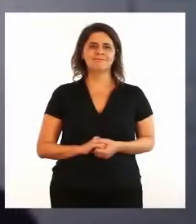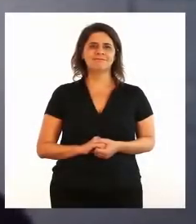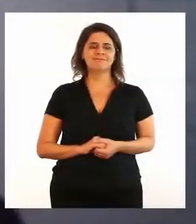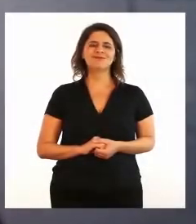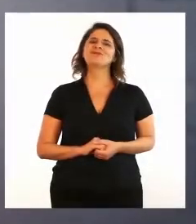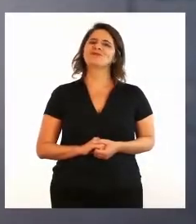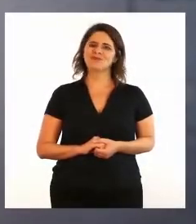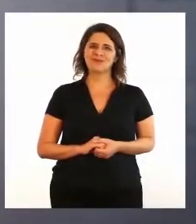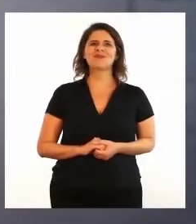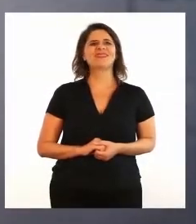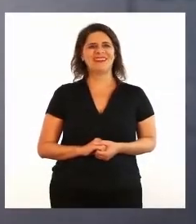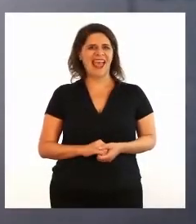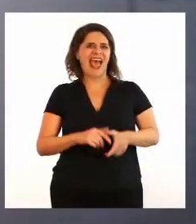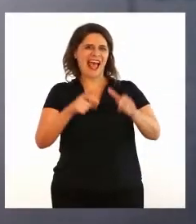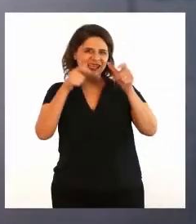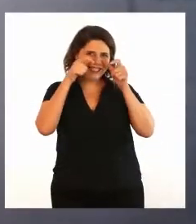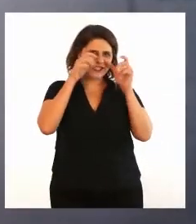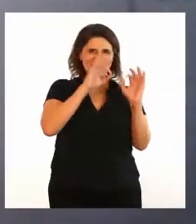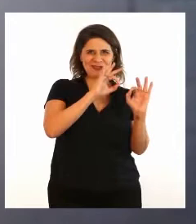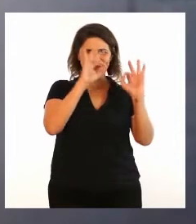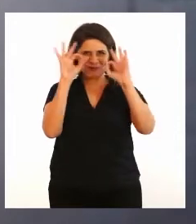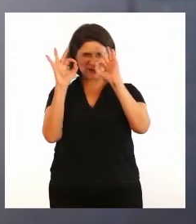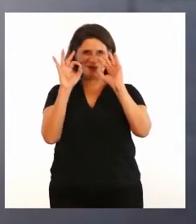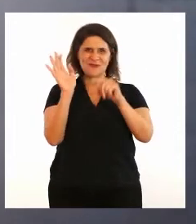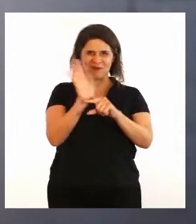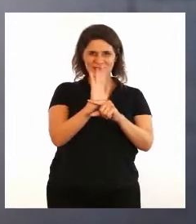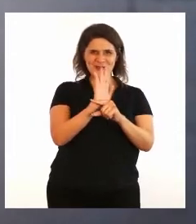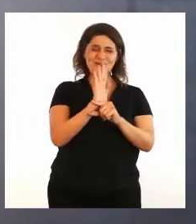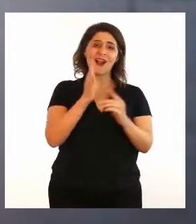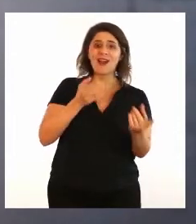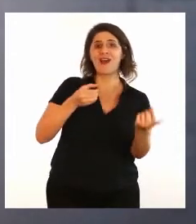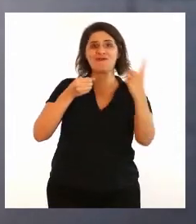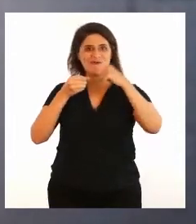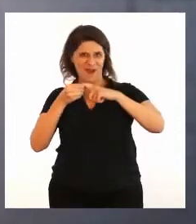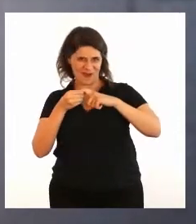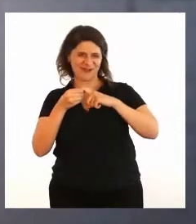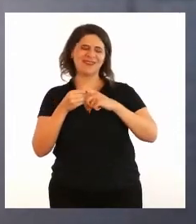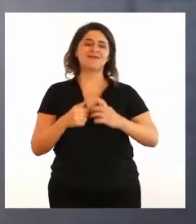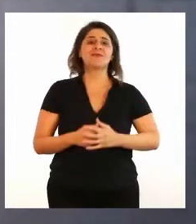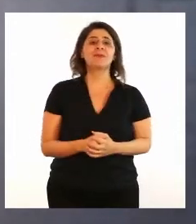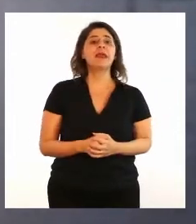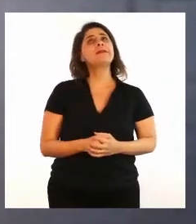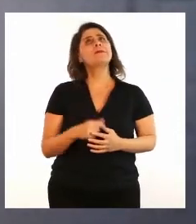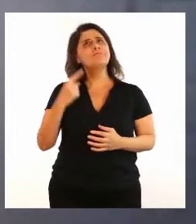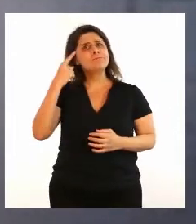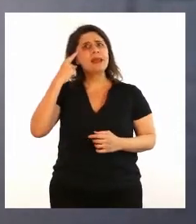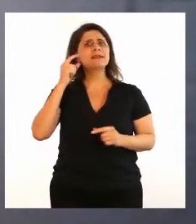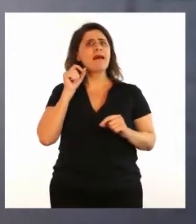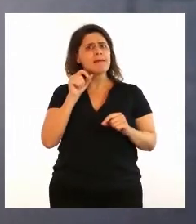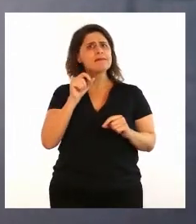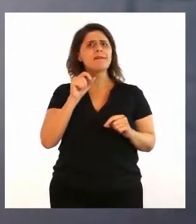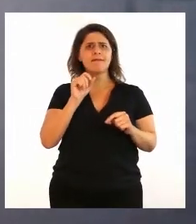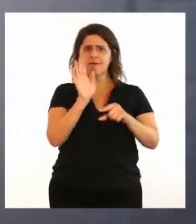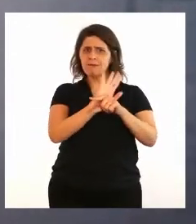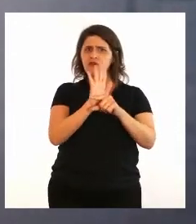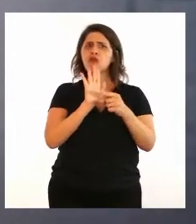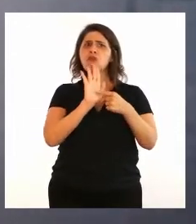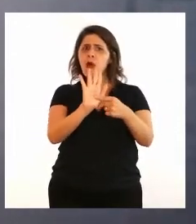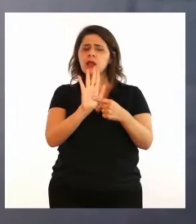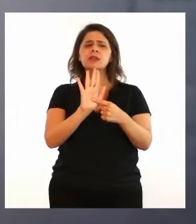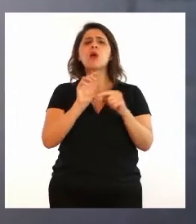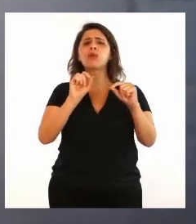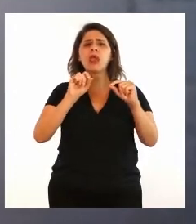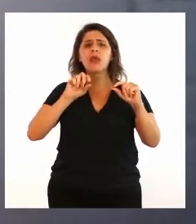Retomando então, pessoal, o vídeo nos mostra esses dois aspectos fundamentais dessa